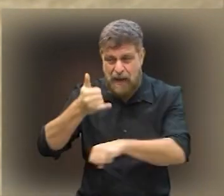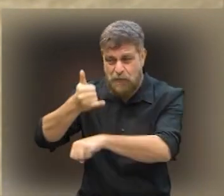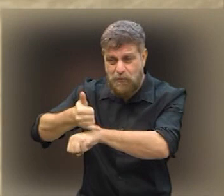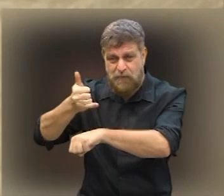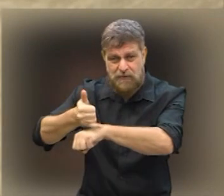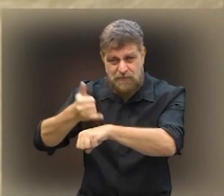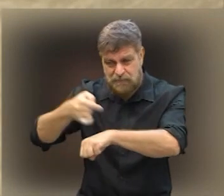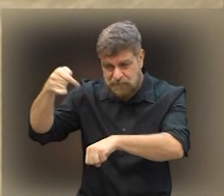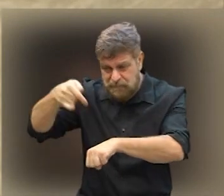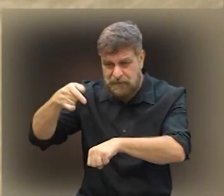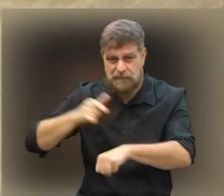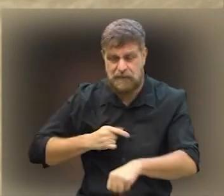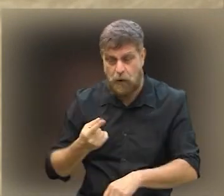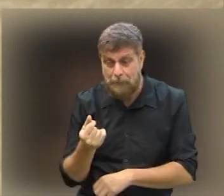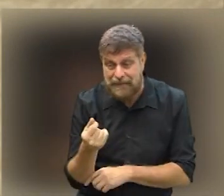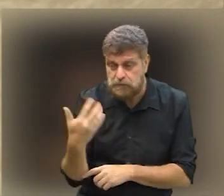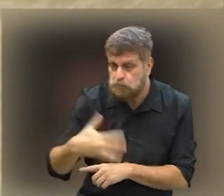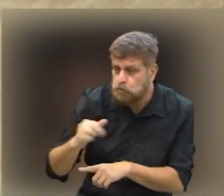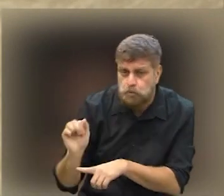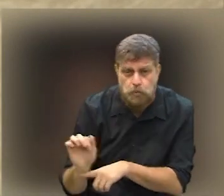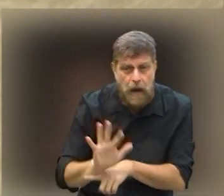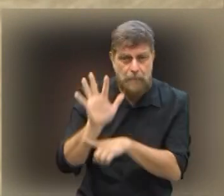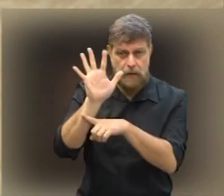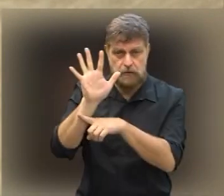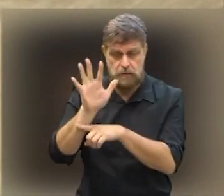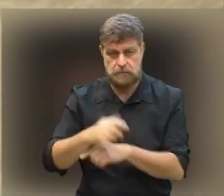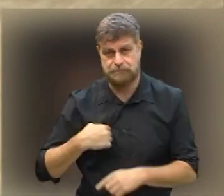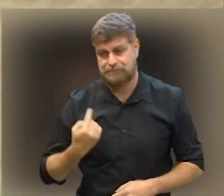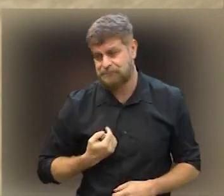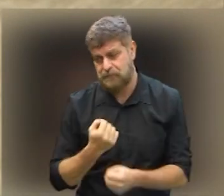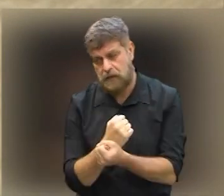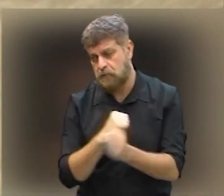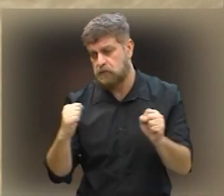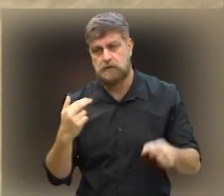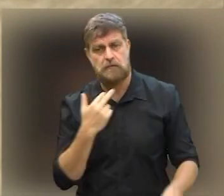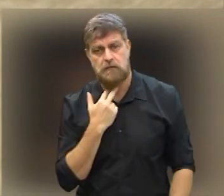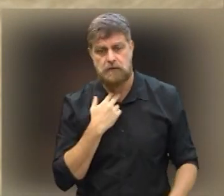o cabo, o ferro, ele aumentou muito.